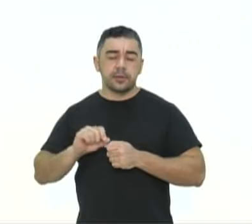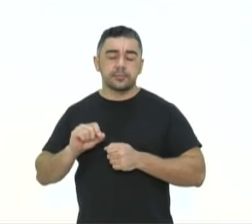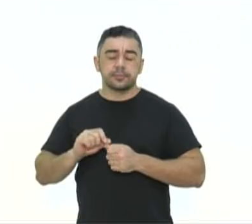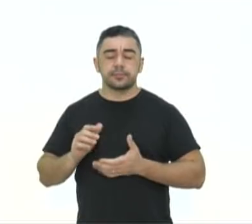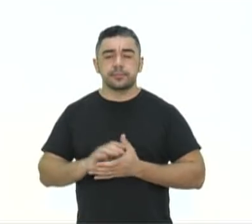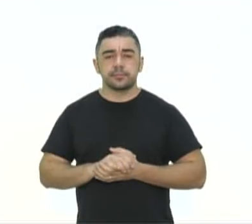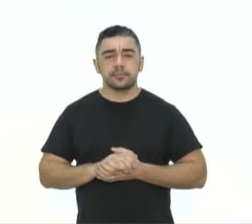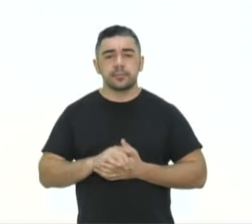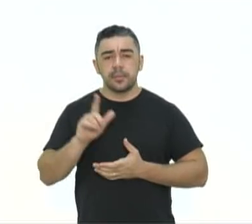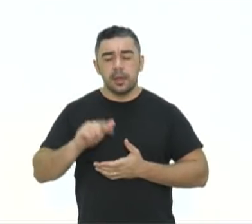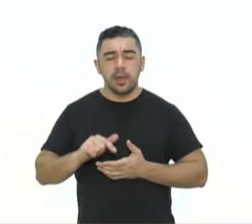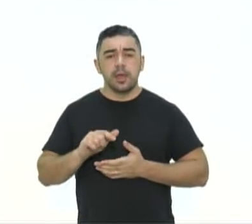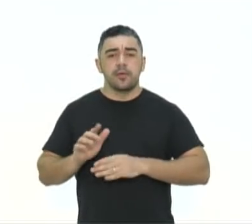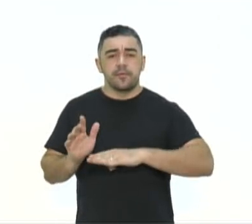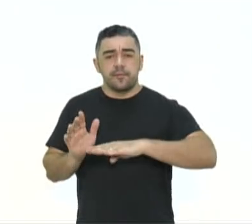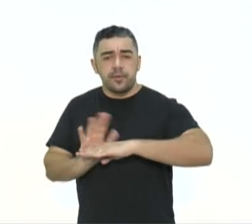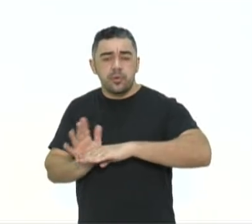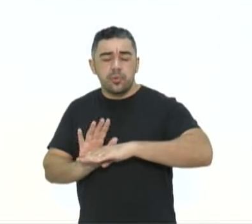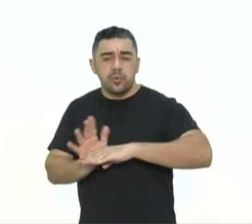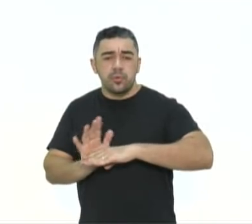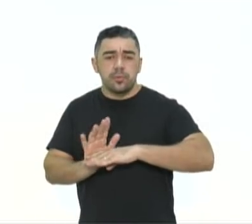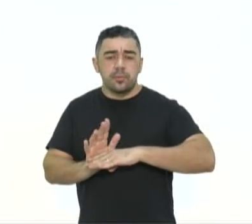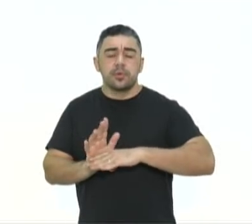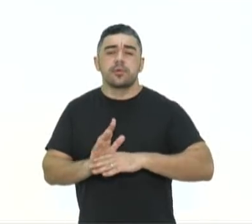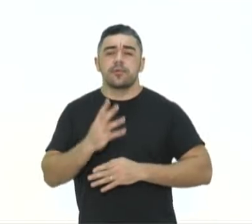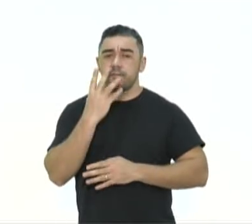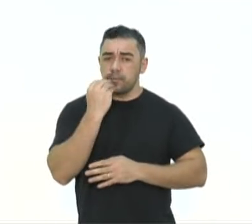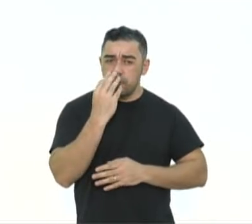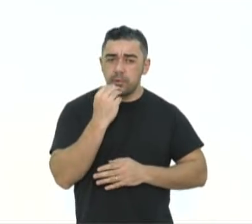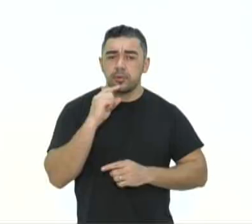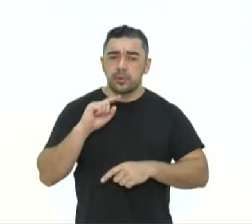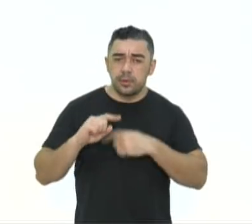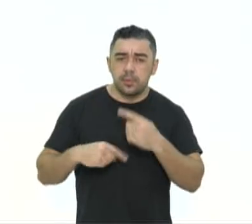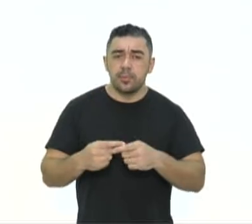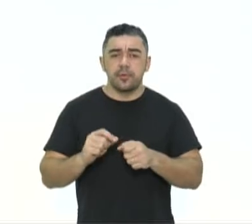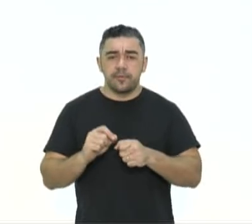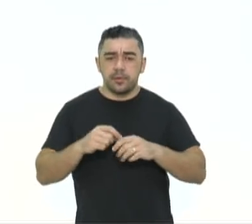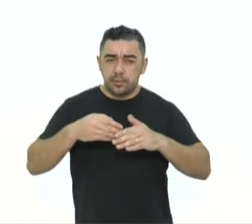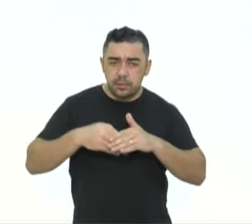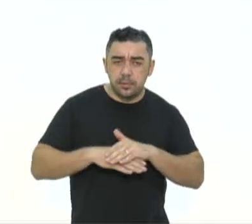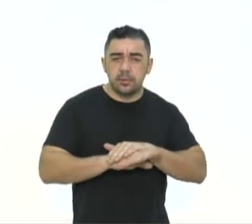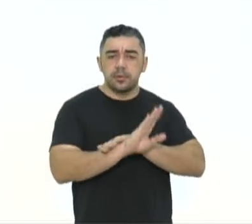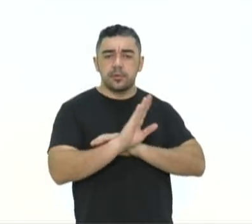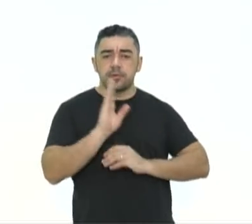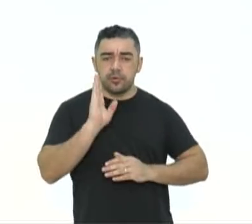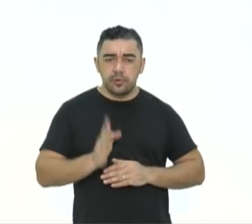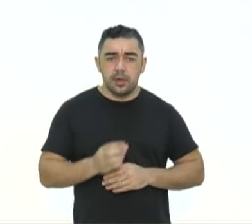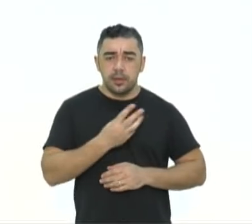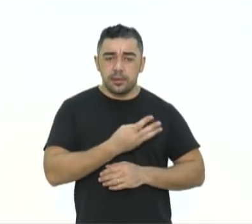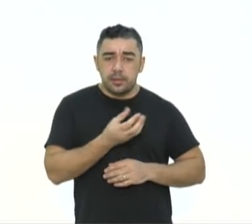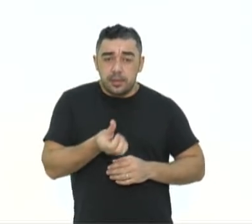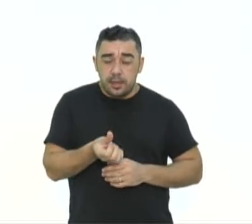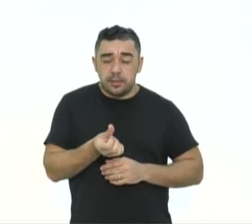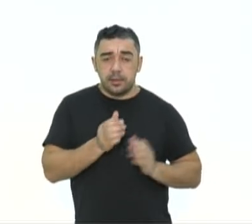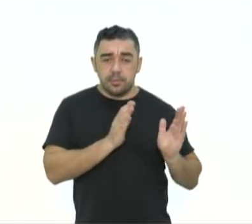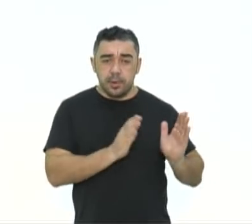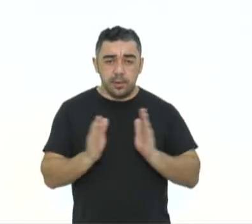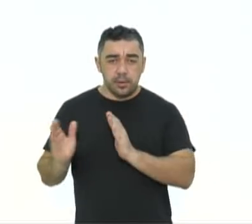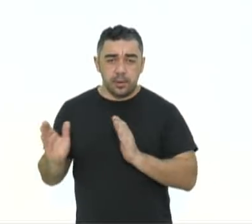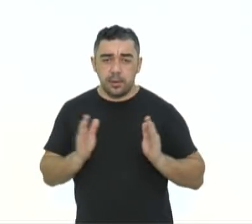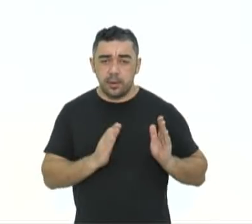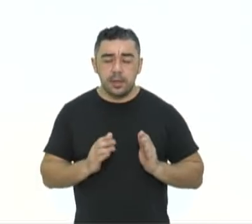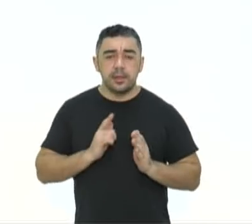É a unidade de um filme fotográfico, após produzido seu negativo. Assim, um filme com 36 poses significa que temos